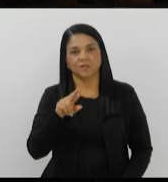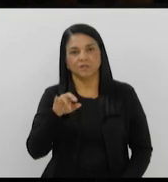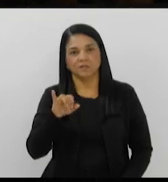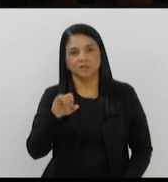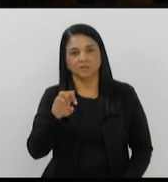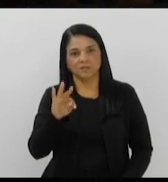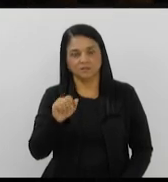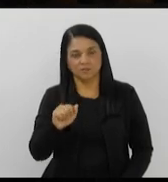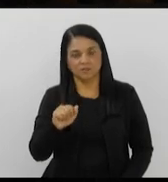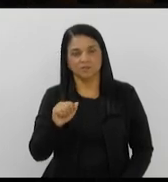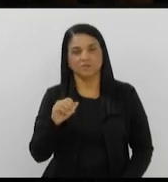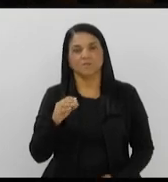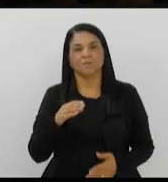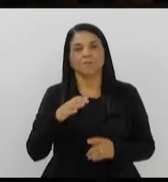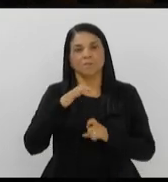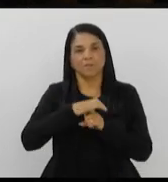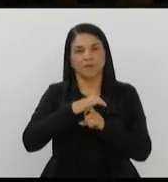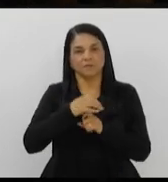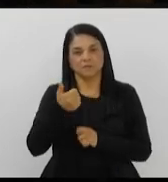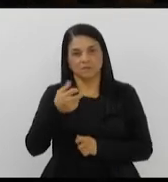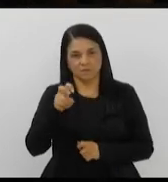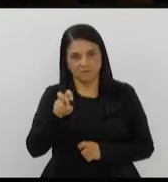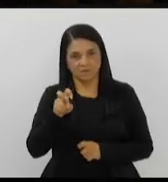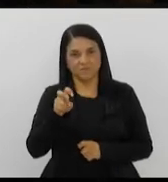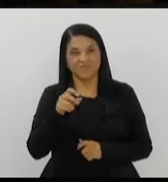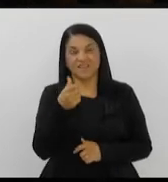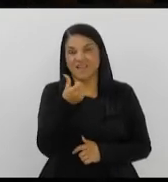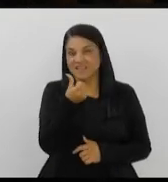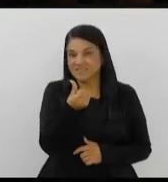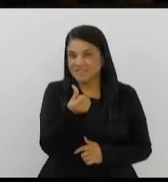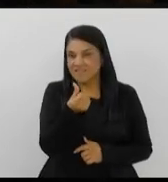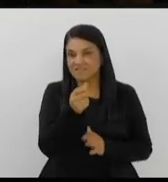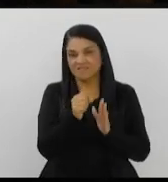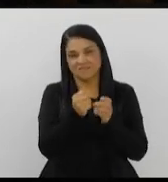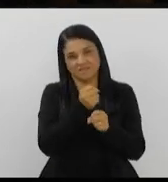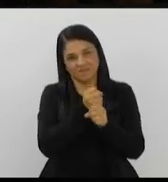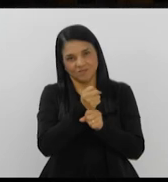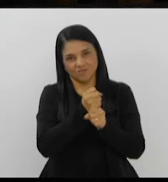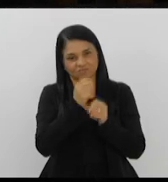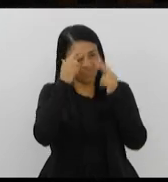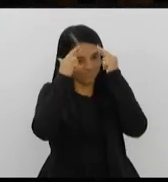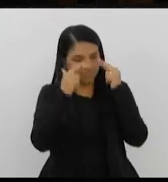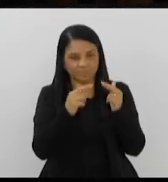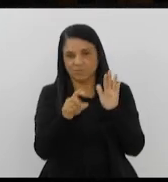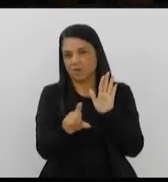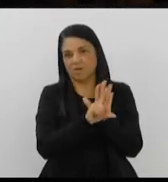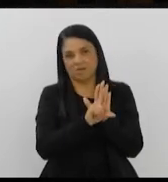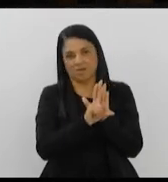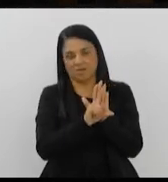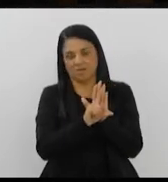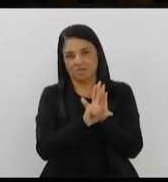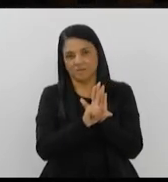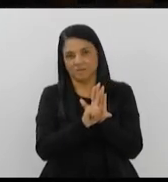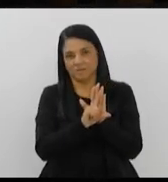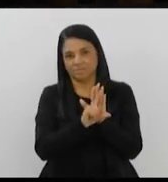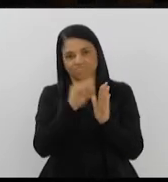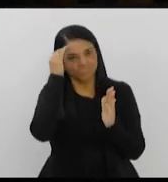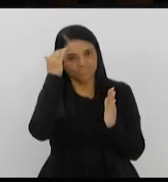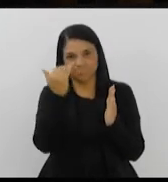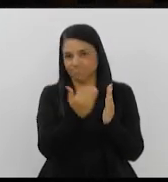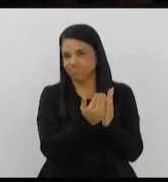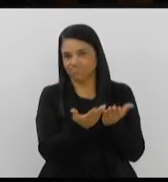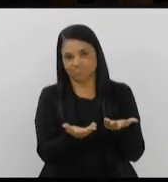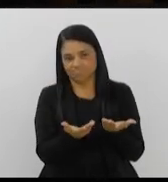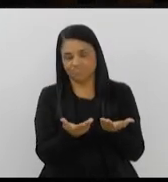Há 6 anos que essa lei é desrespeitada, e mais da metade desse tempo,